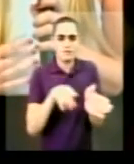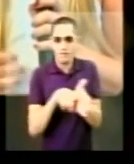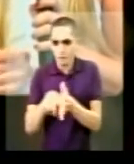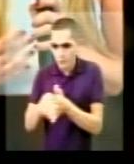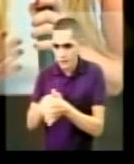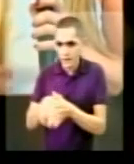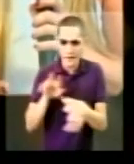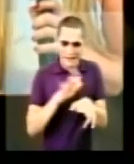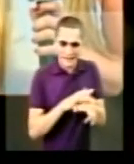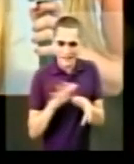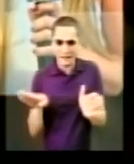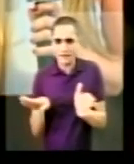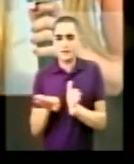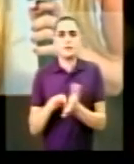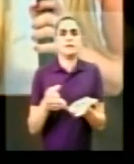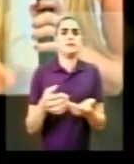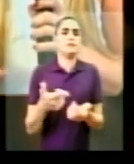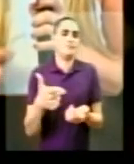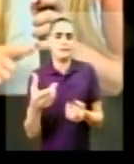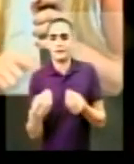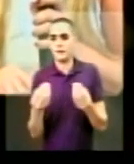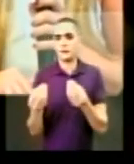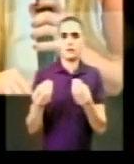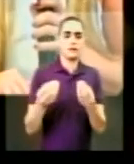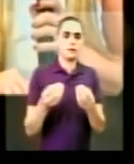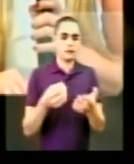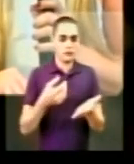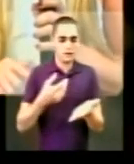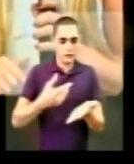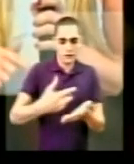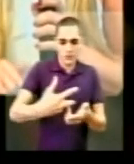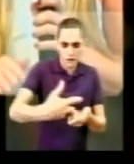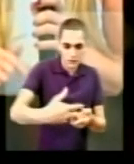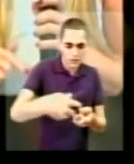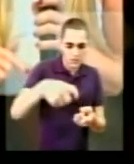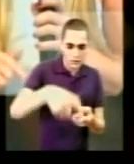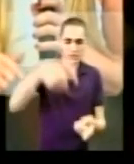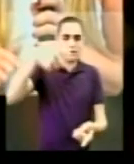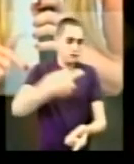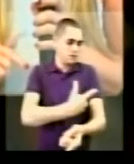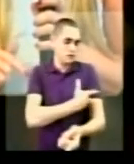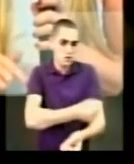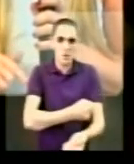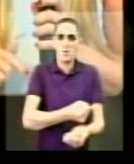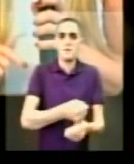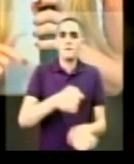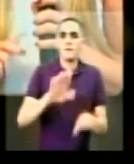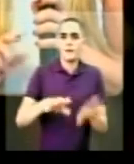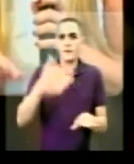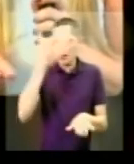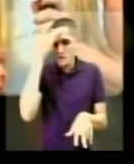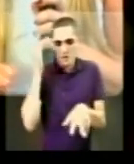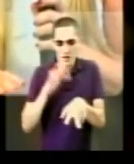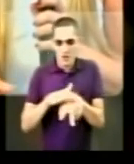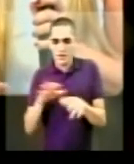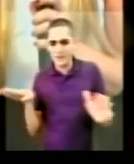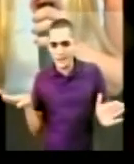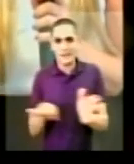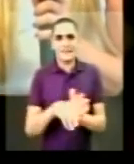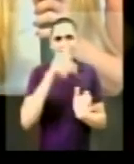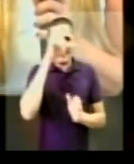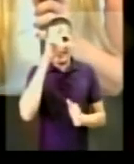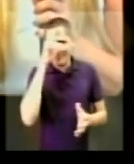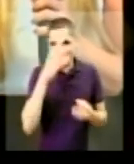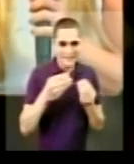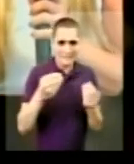como coletar a amostra antes, nós coletamos até pós-morte. Então, a gente faz uma investigação muito minuciosa de